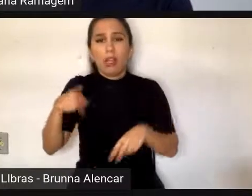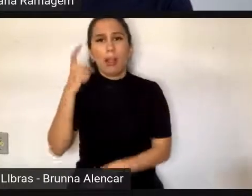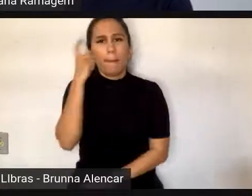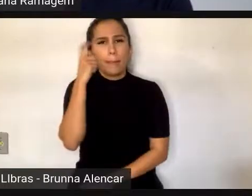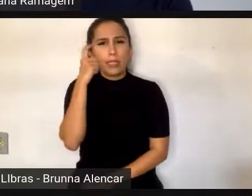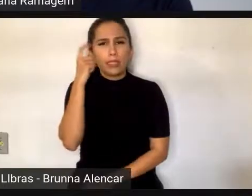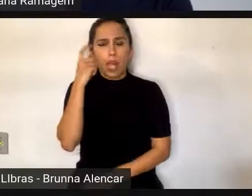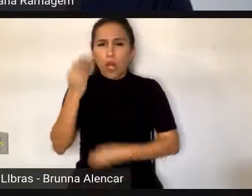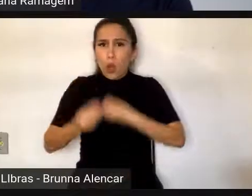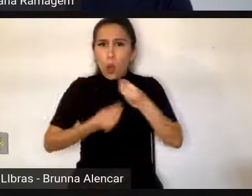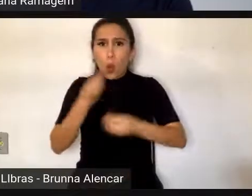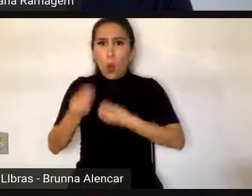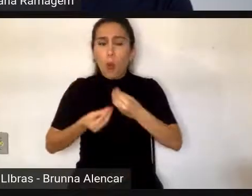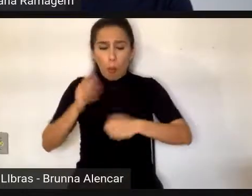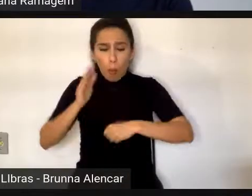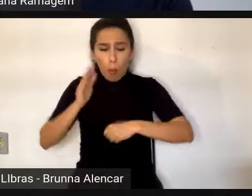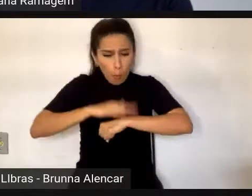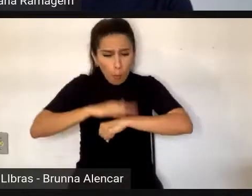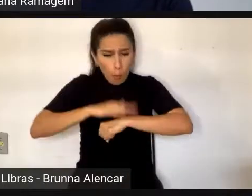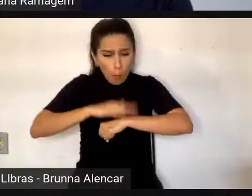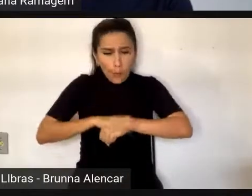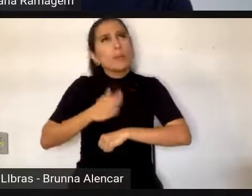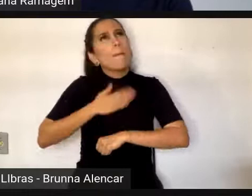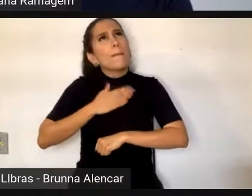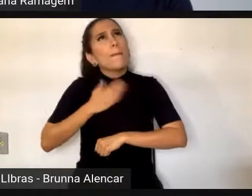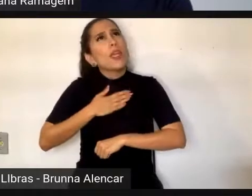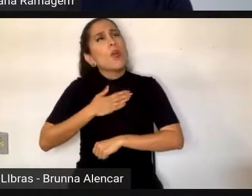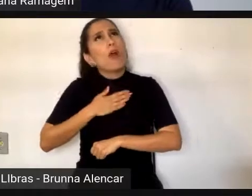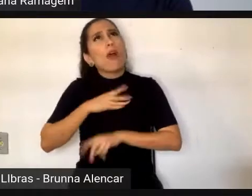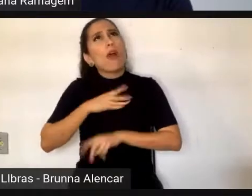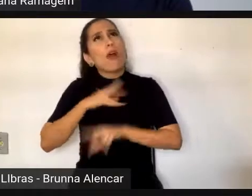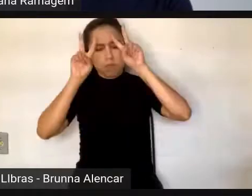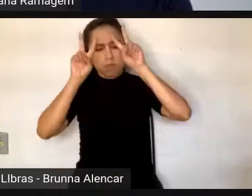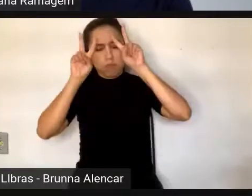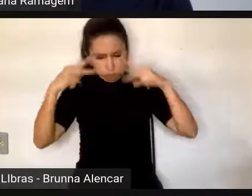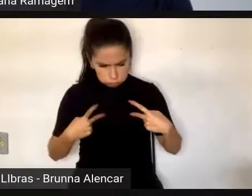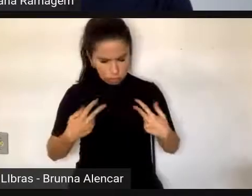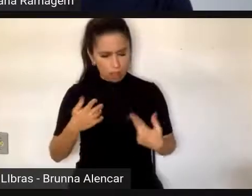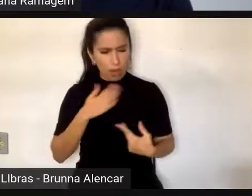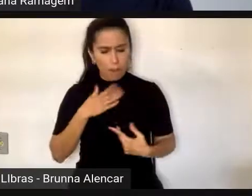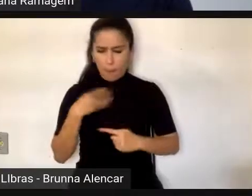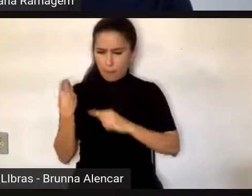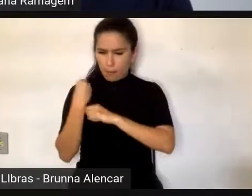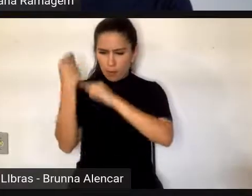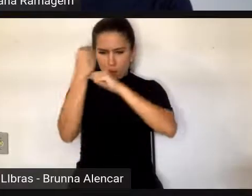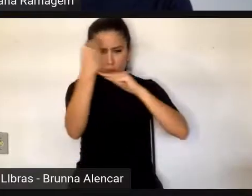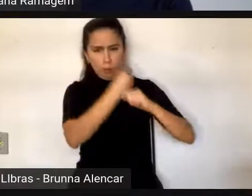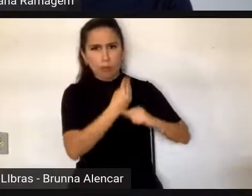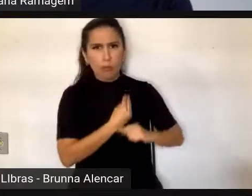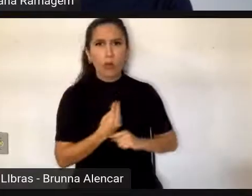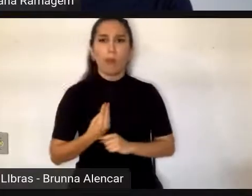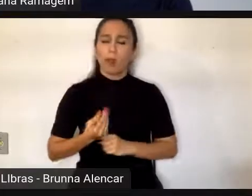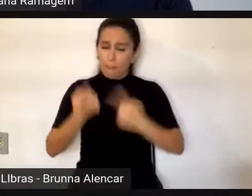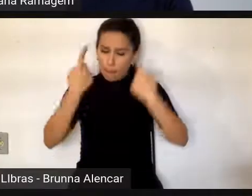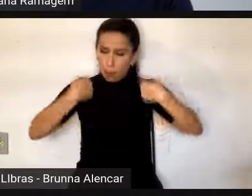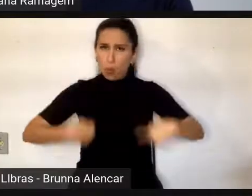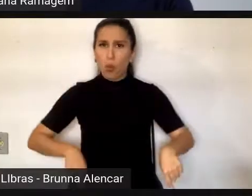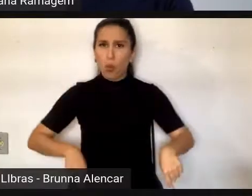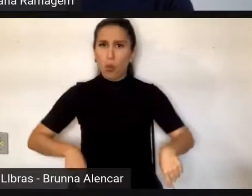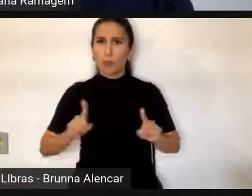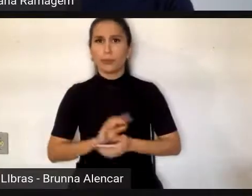dentro do seu dia para tratar da sua saúde, para tratar do seu corpo